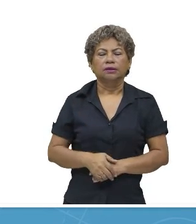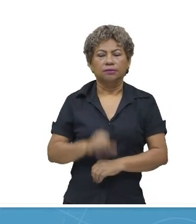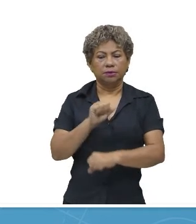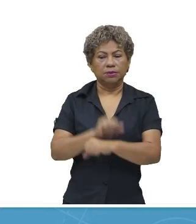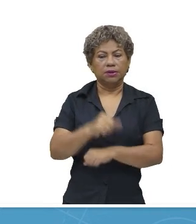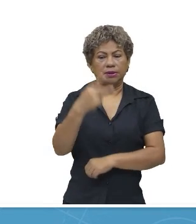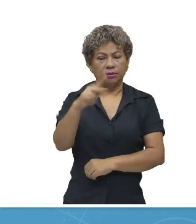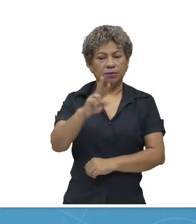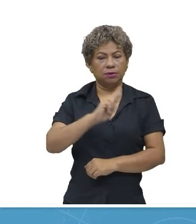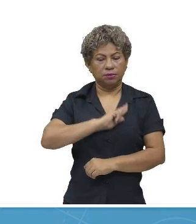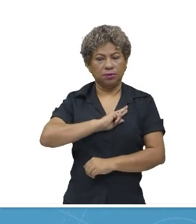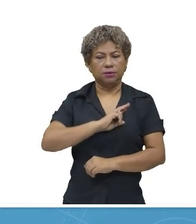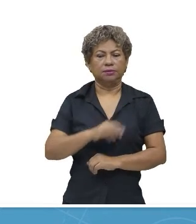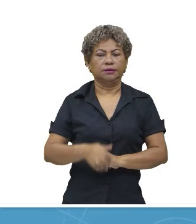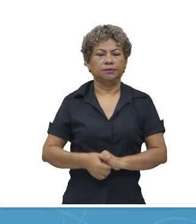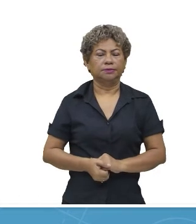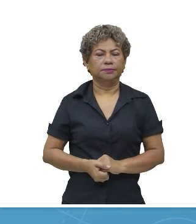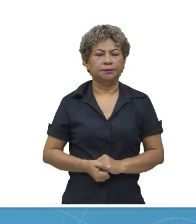a pouco a gente volta.